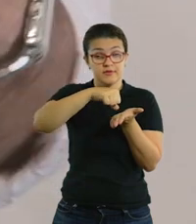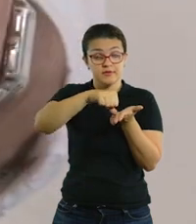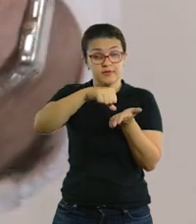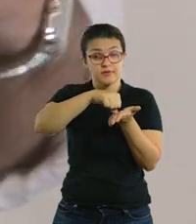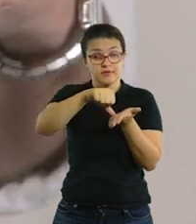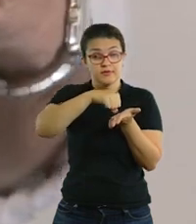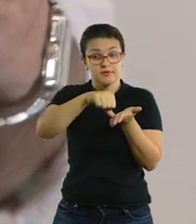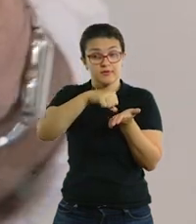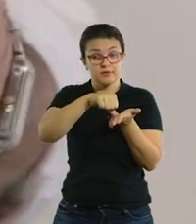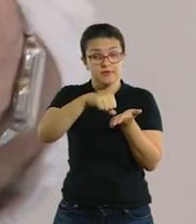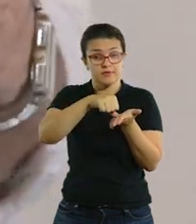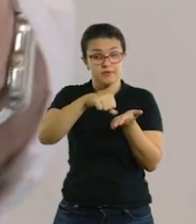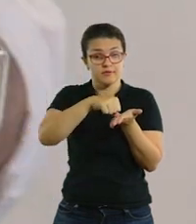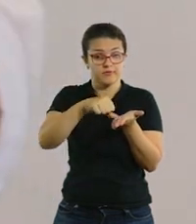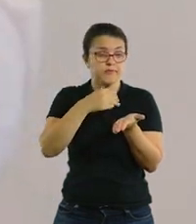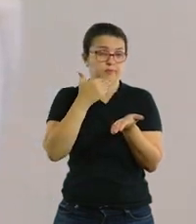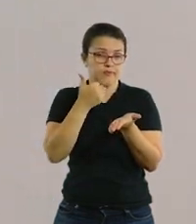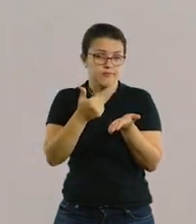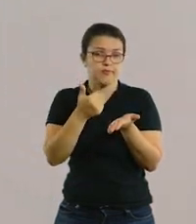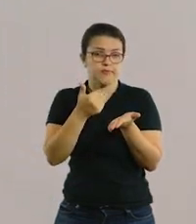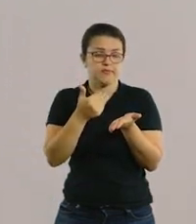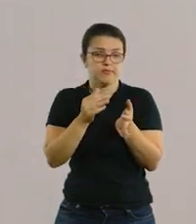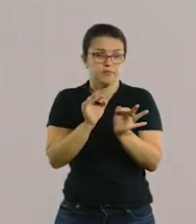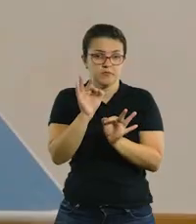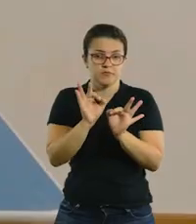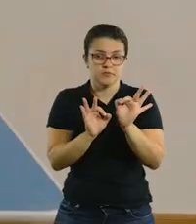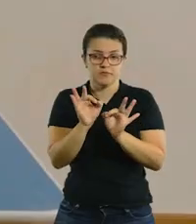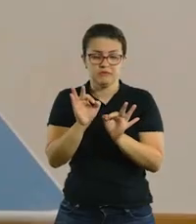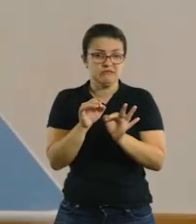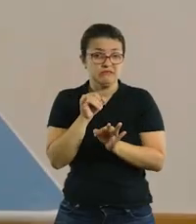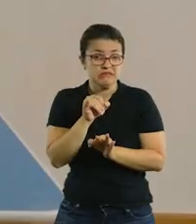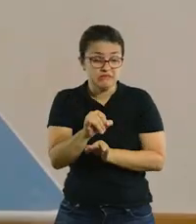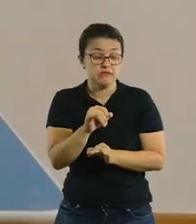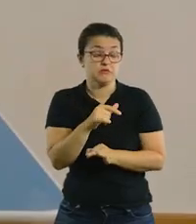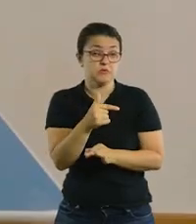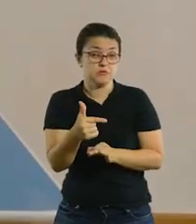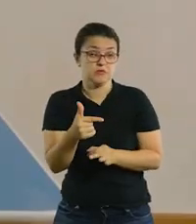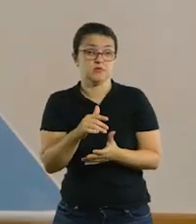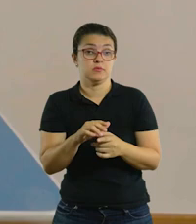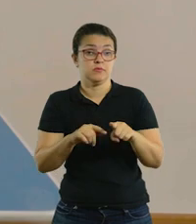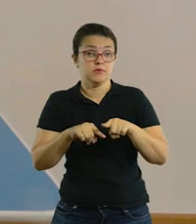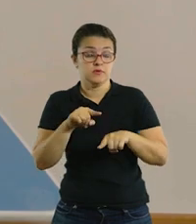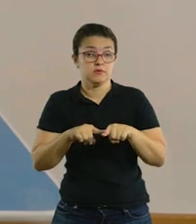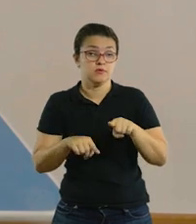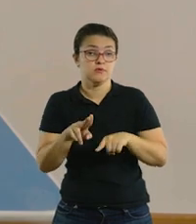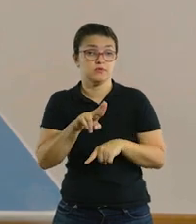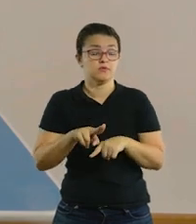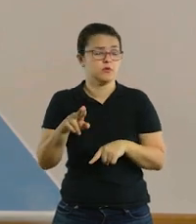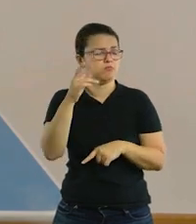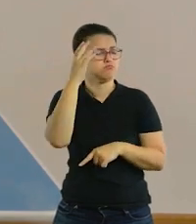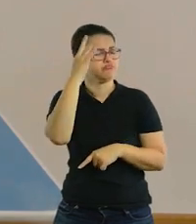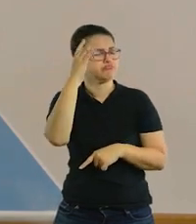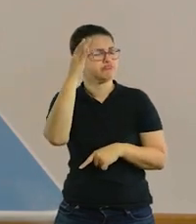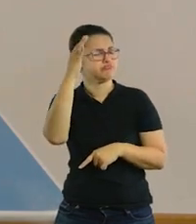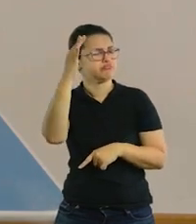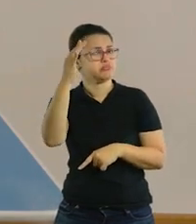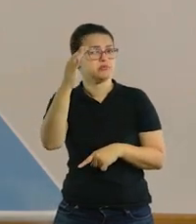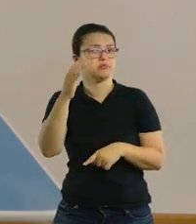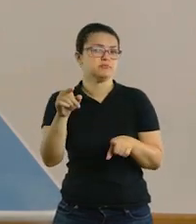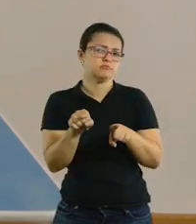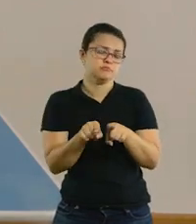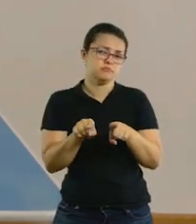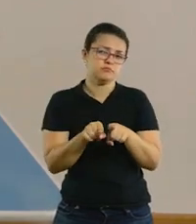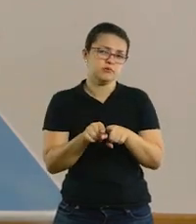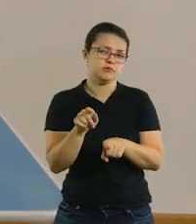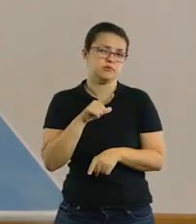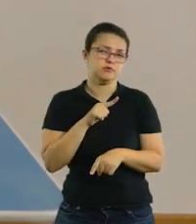usada para dar esse formato, para fazer o acabamento. Mas se vocês não tiverem em casa esses materiais, você vai usar a sua imaginação e